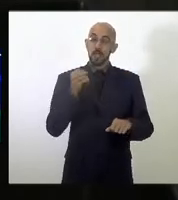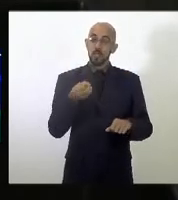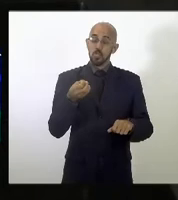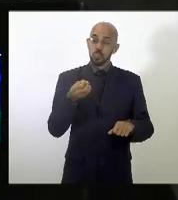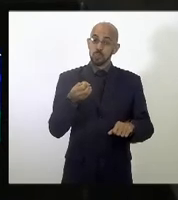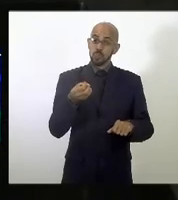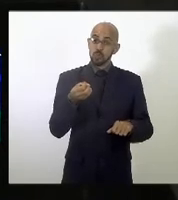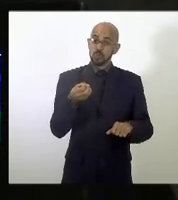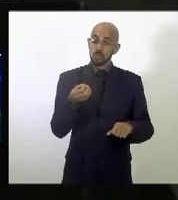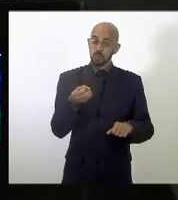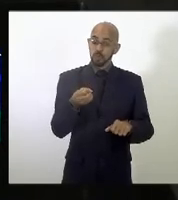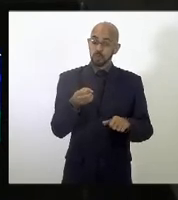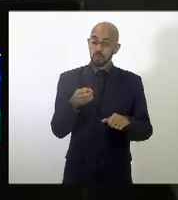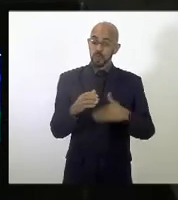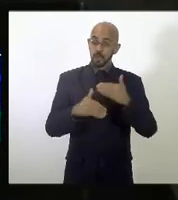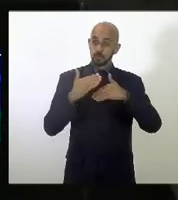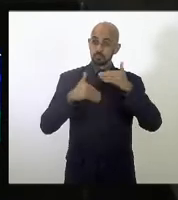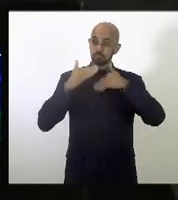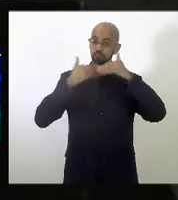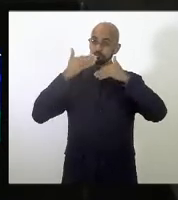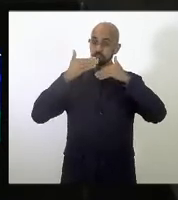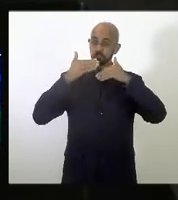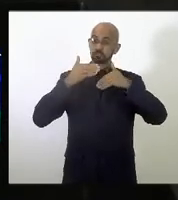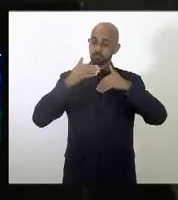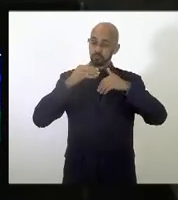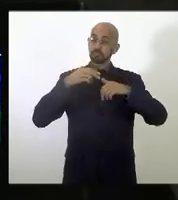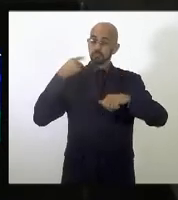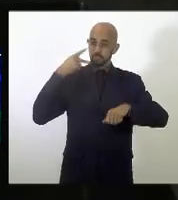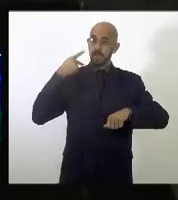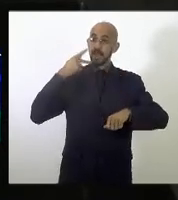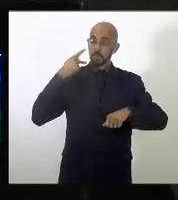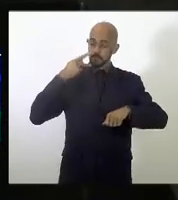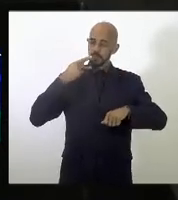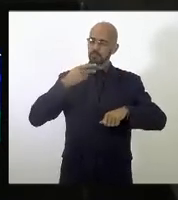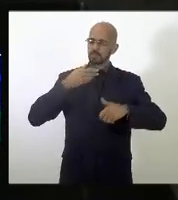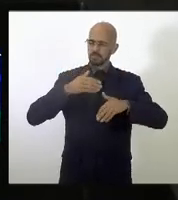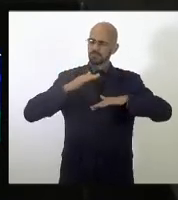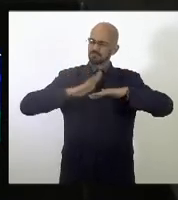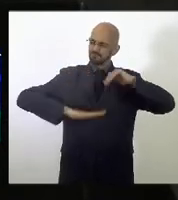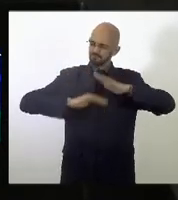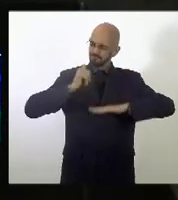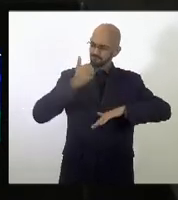legislativa possa cada vez mais ser qualificada